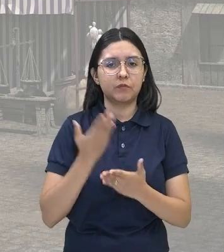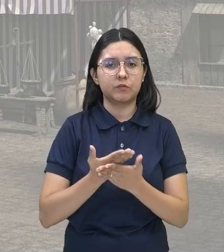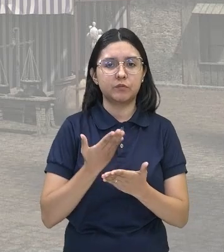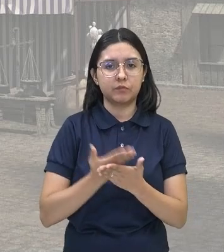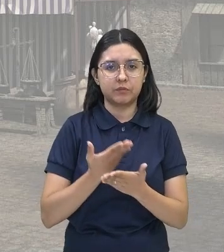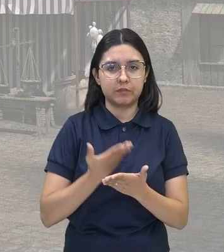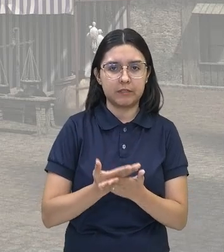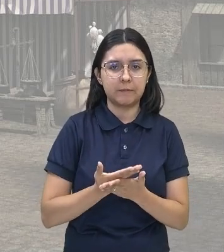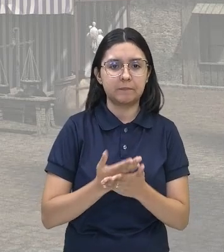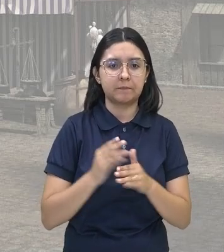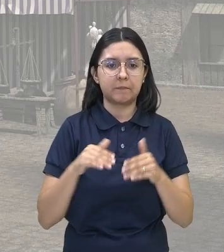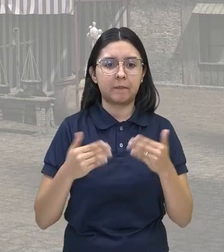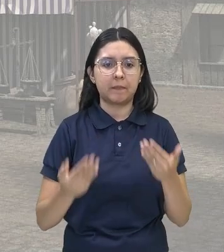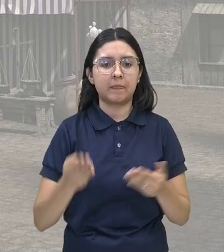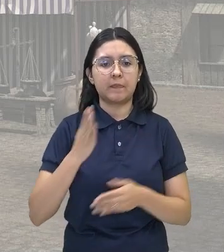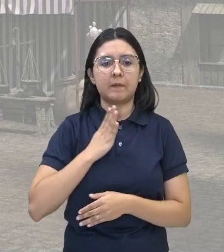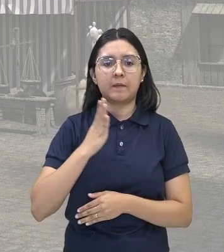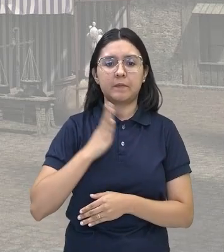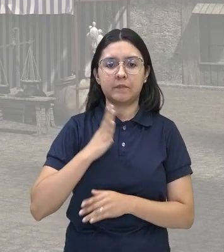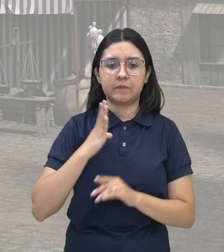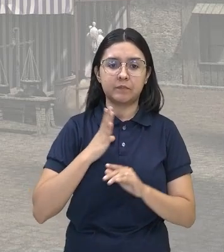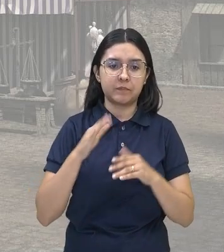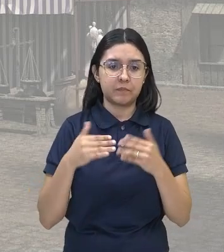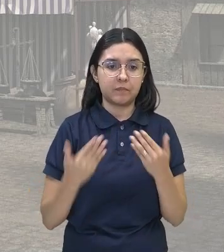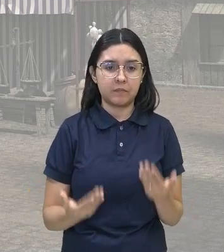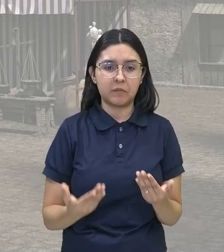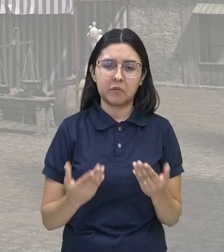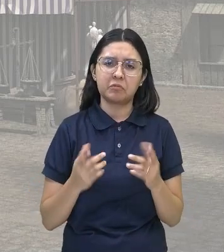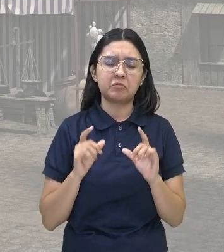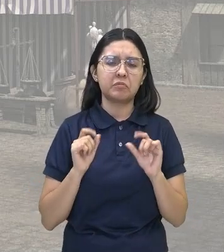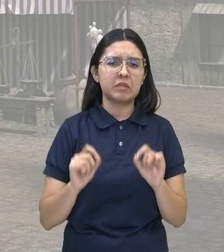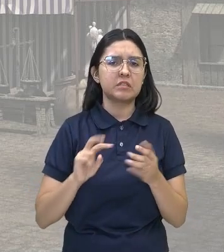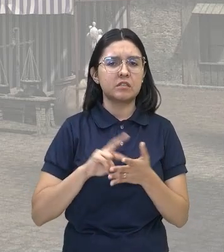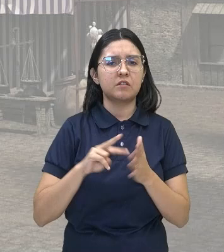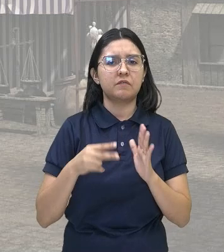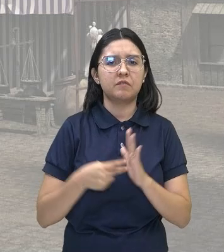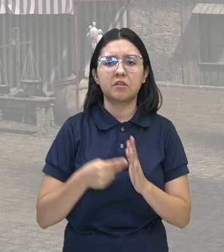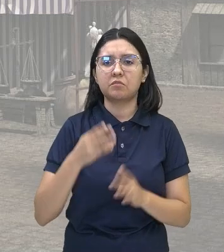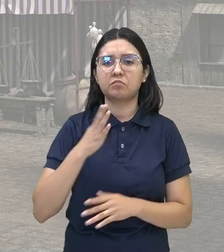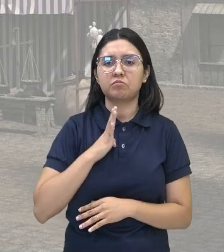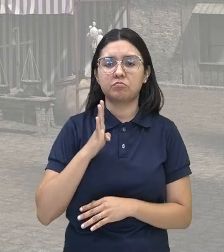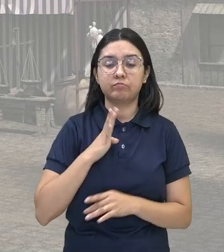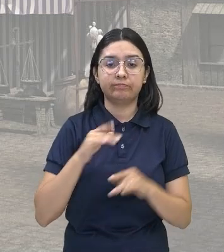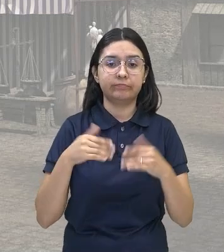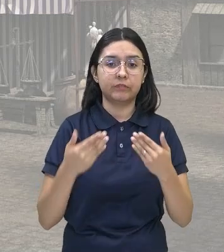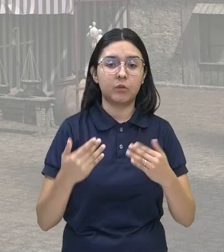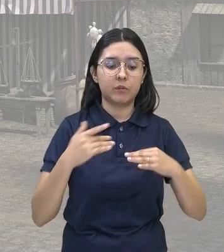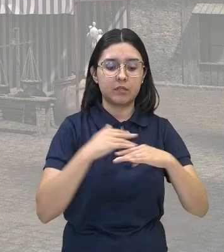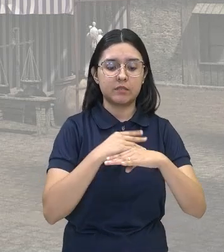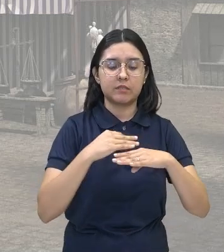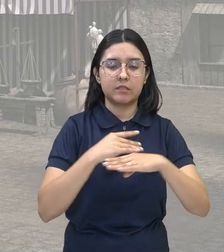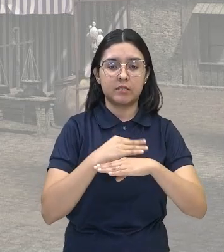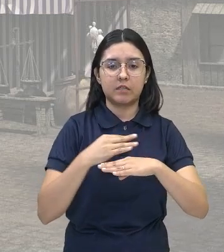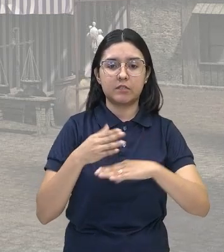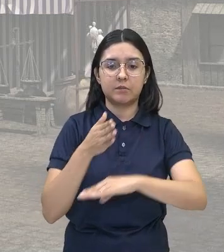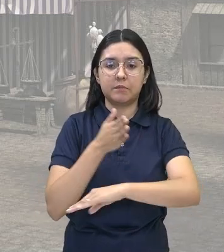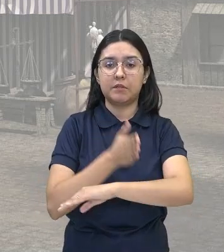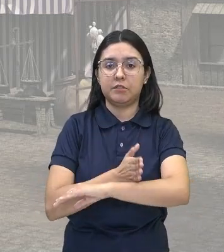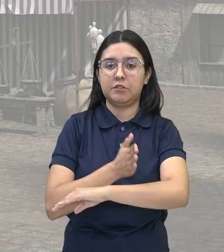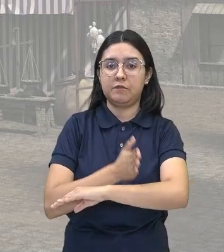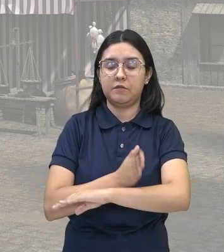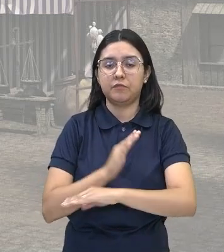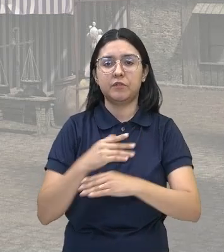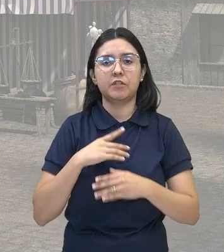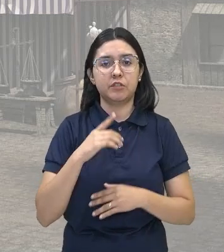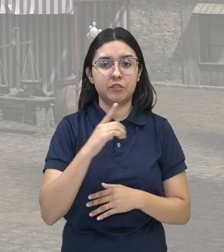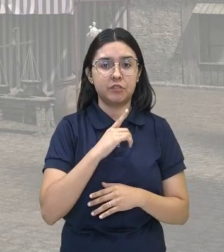burguesia surgiu como, professor? Afinal de contas, o que é ser um burguês? E as cidades medievais, professor? Elas existiam,